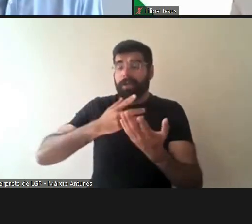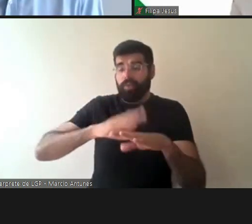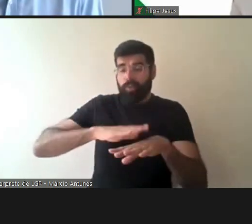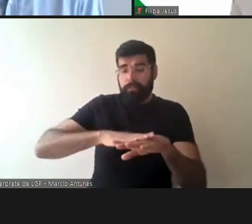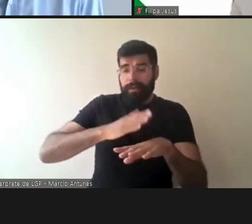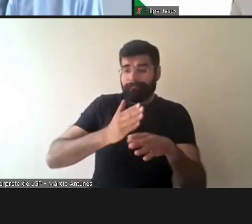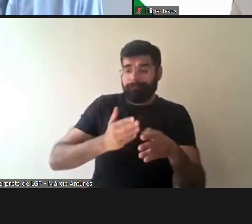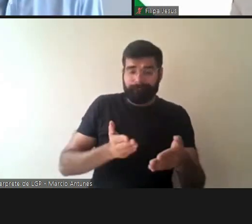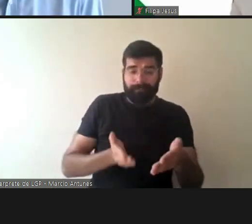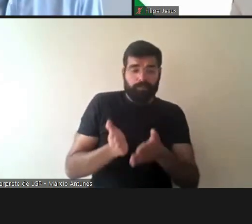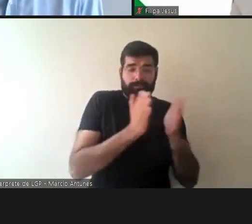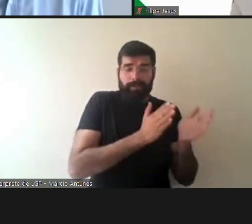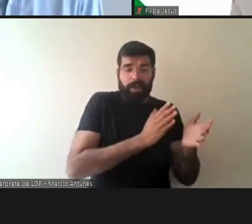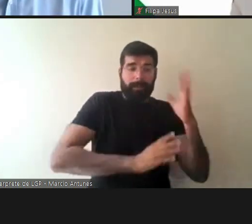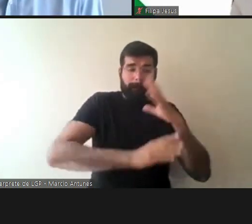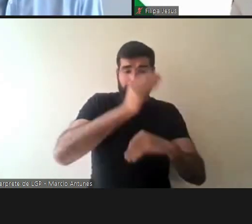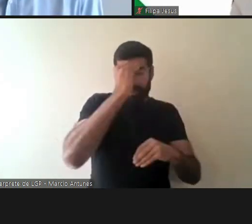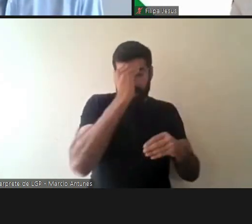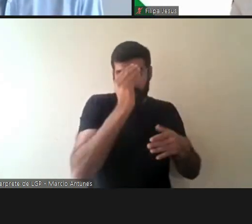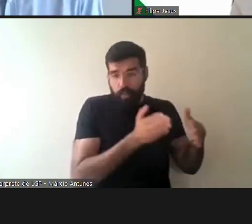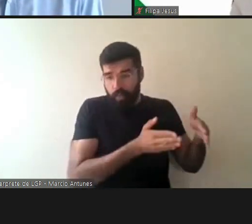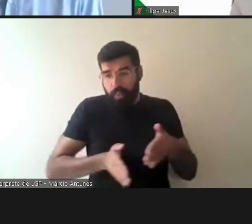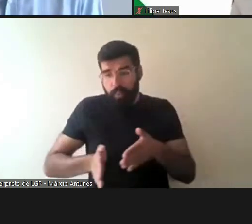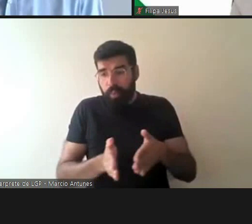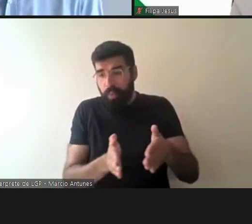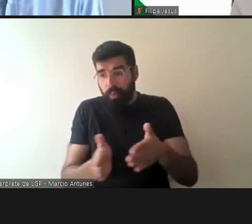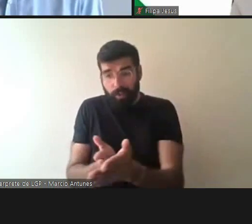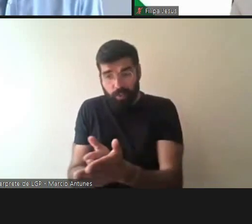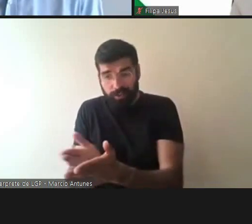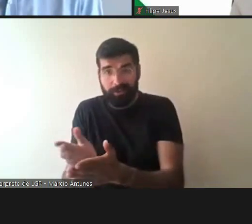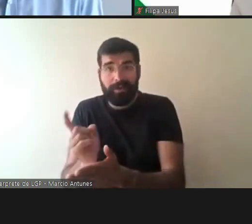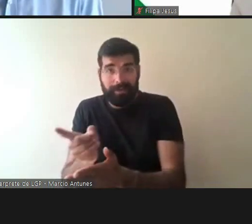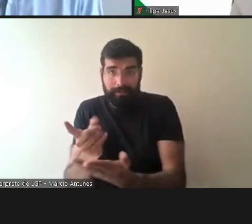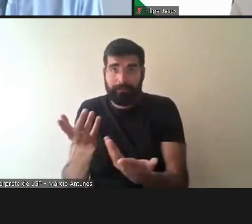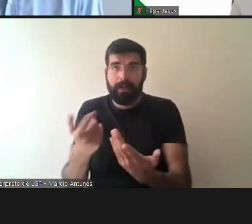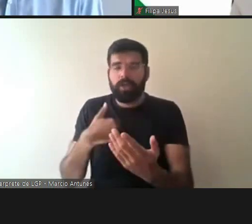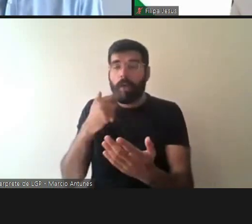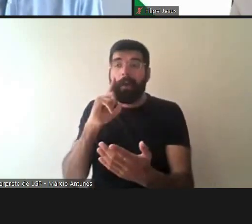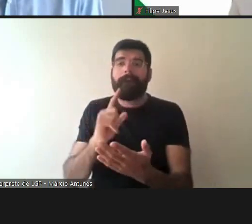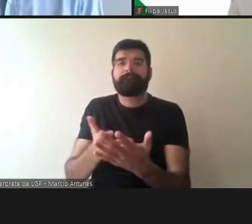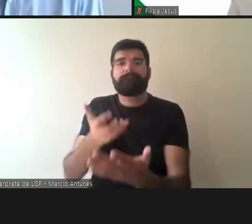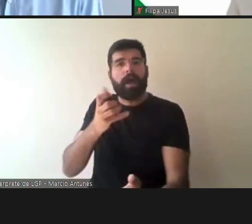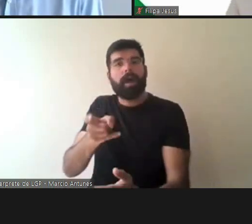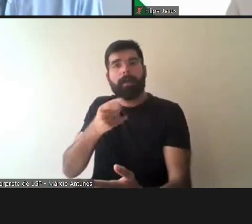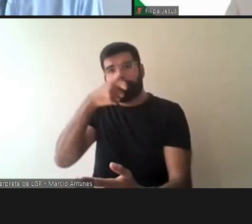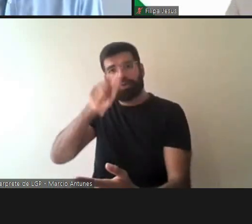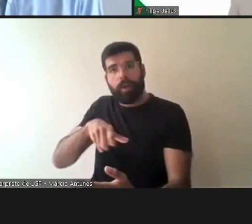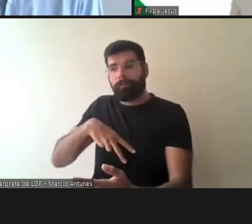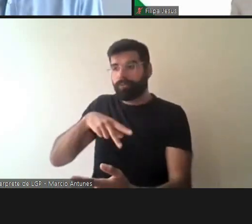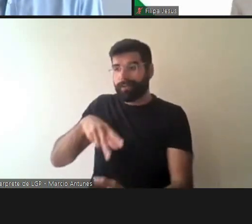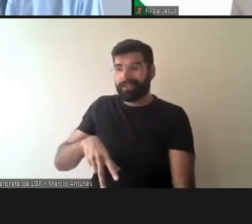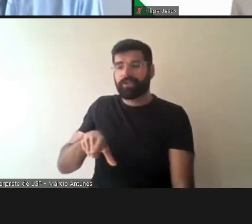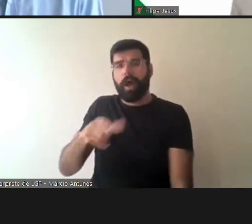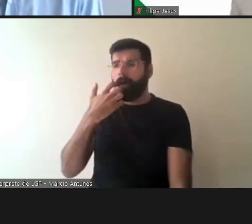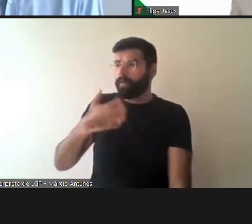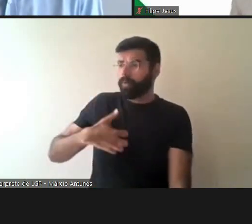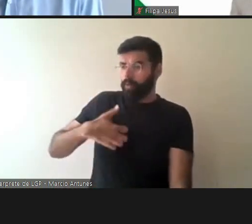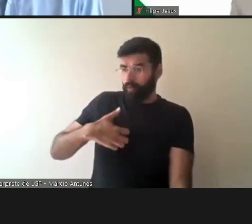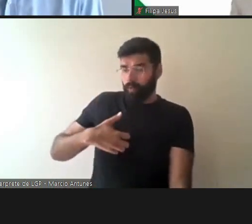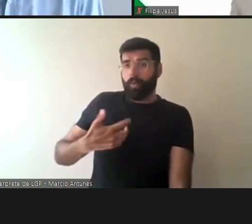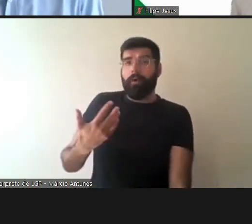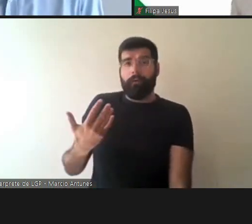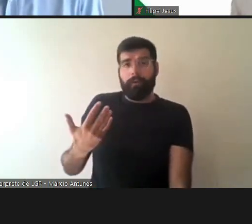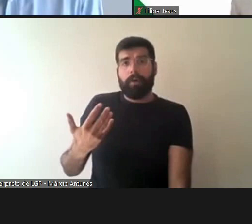aprendizagem percorrido, que eu aproveito aqui para sublinhar, enquanto cidadão português, muito me orgulho